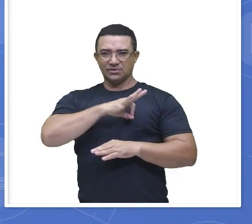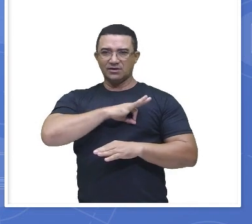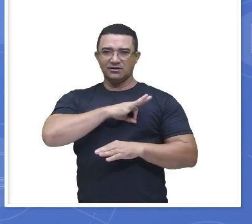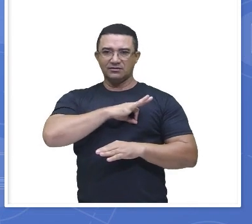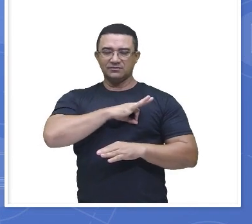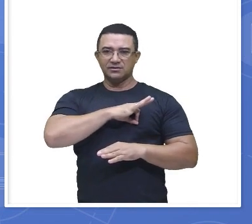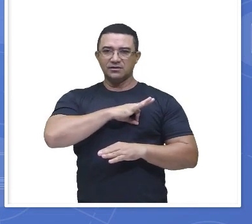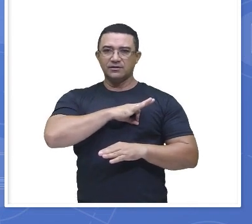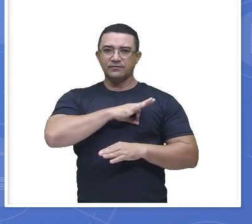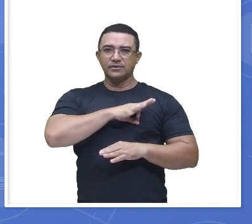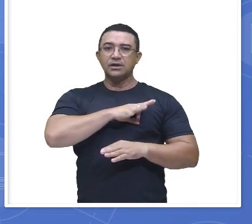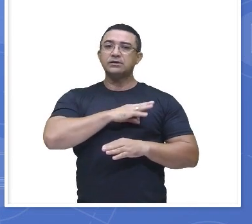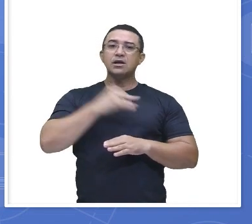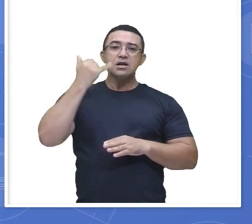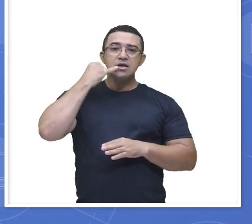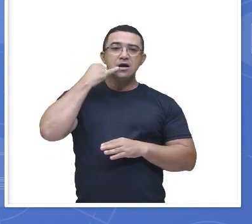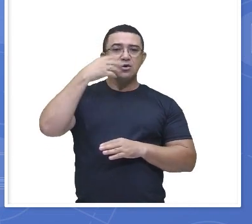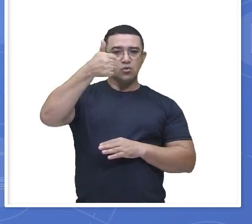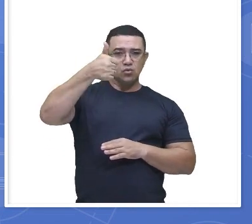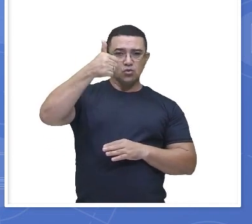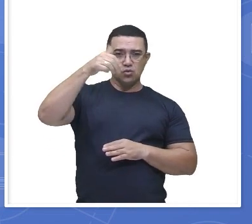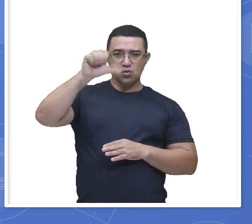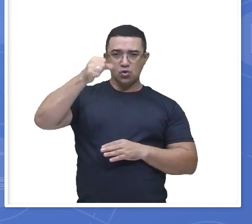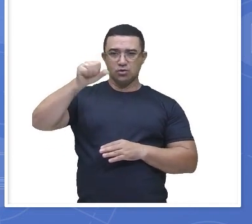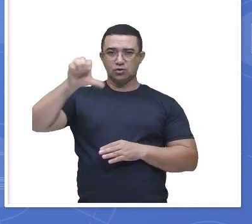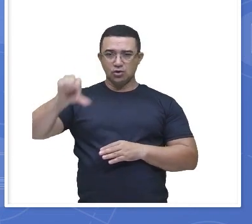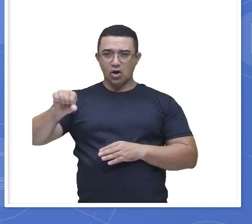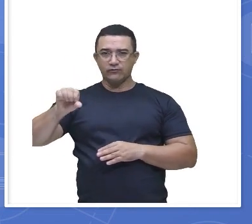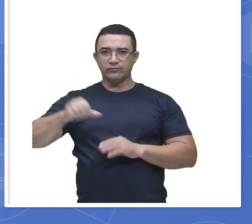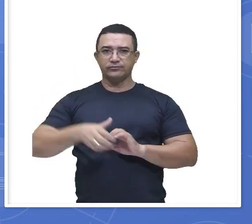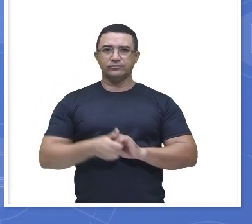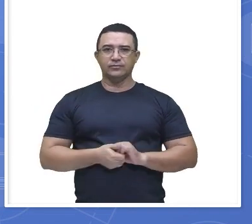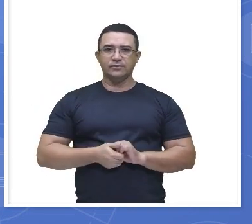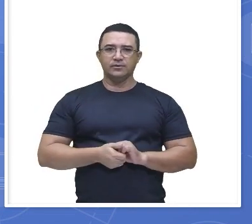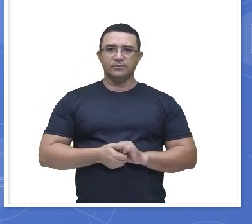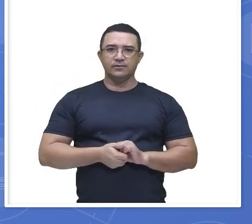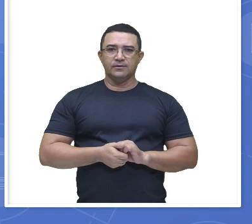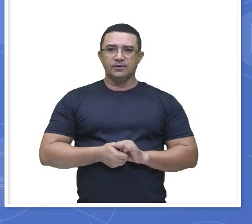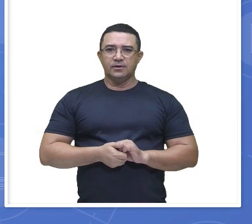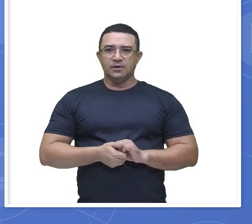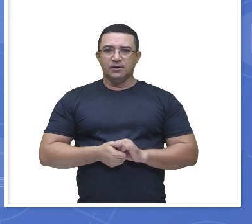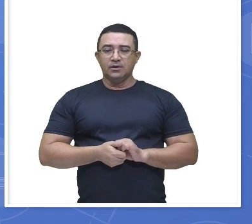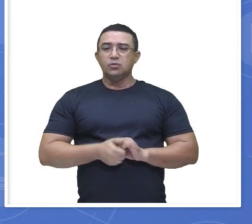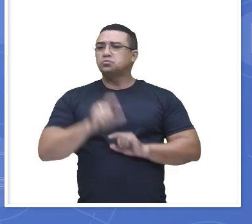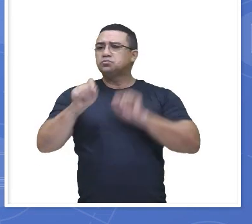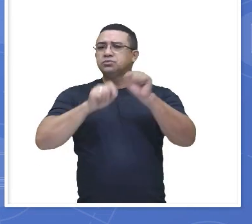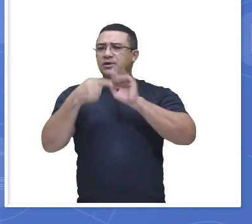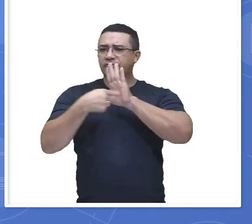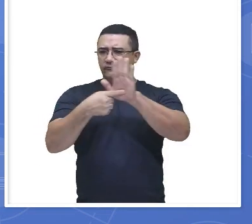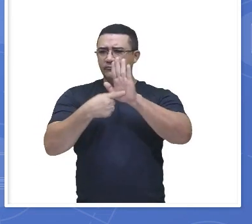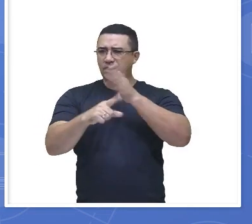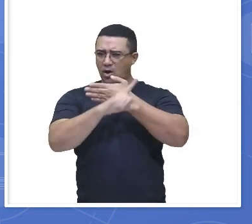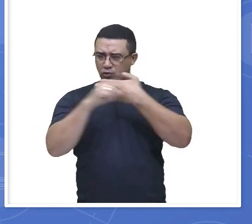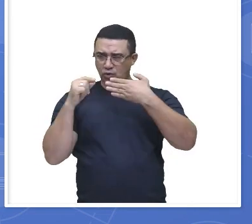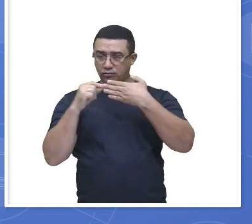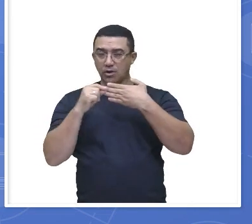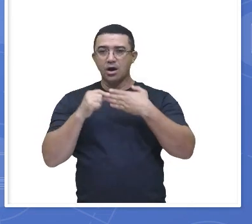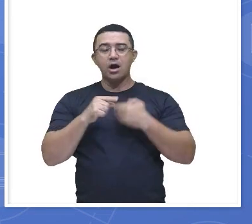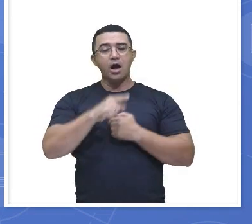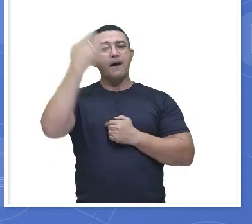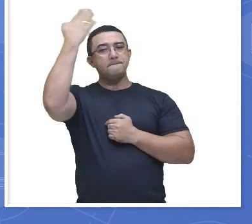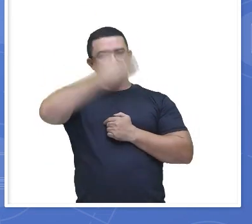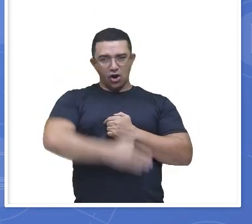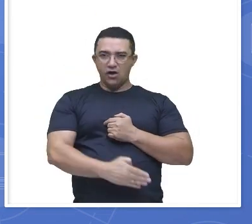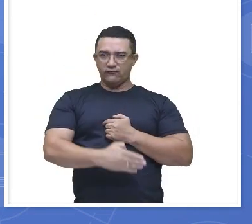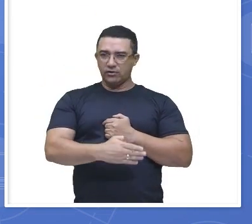Mulher, Ligue 189, da Secretaria de Políticas para as Mulheres da Presidência da República. Então, o que ele faz? Para comprovar que realmente